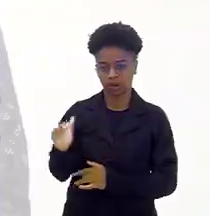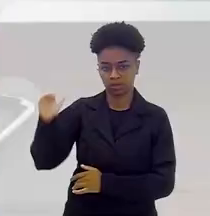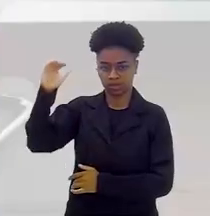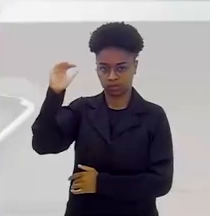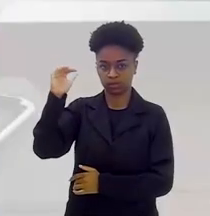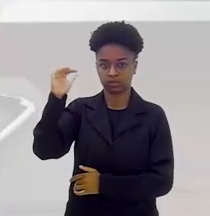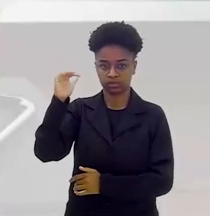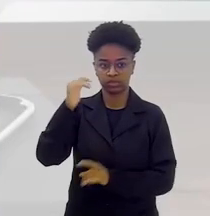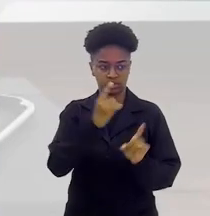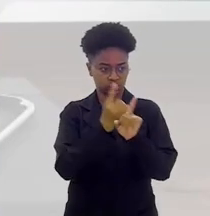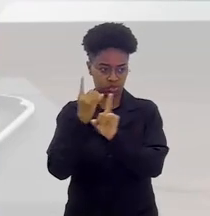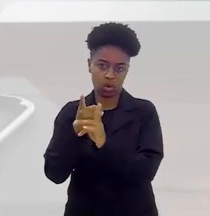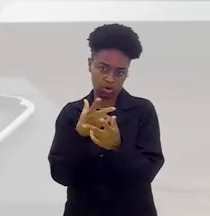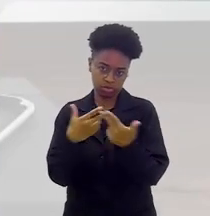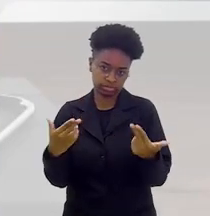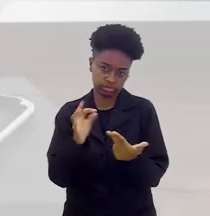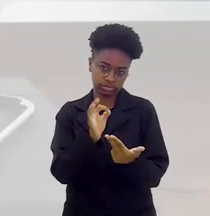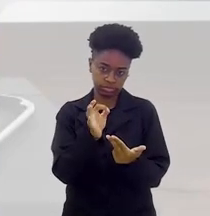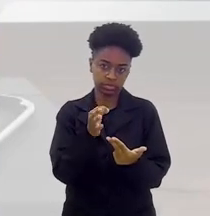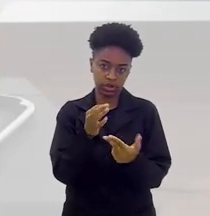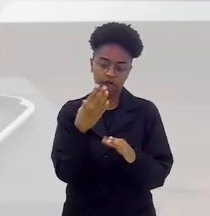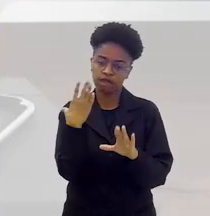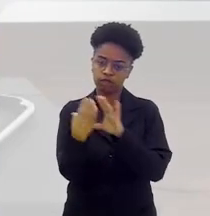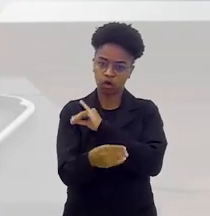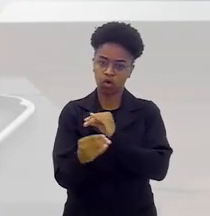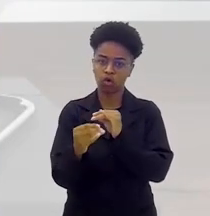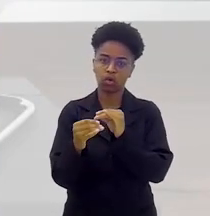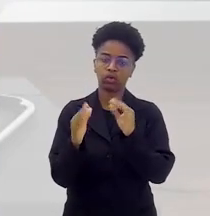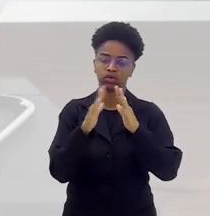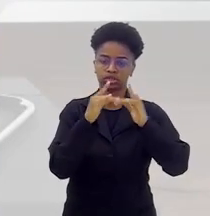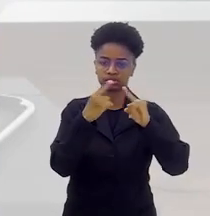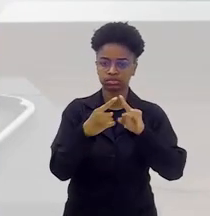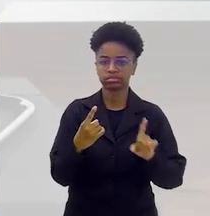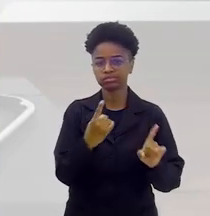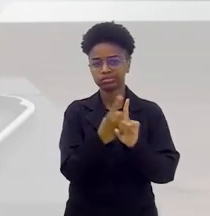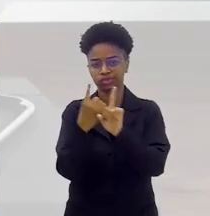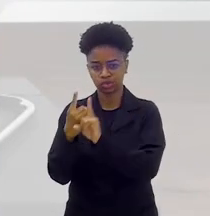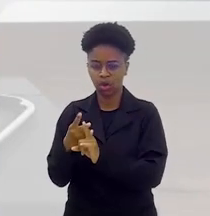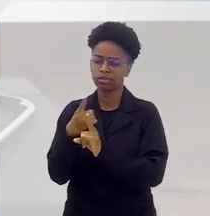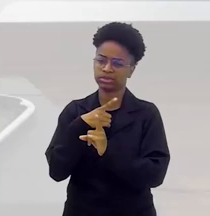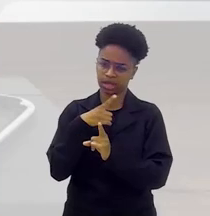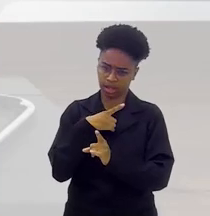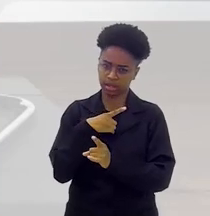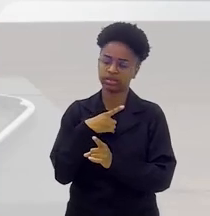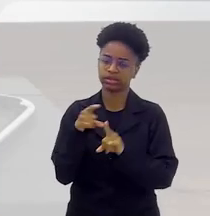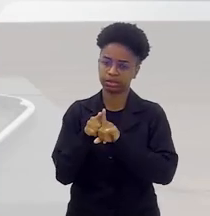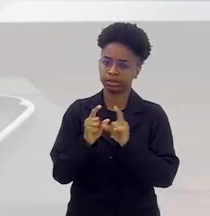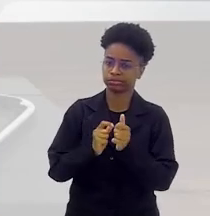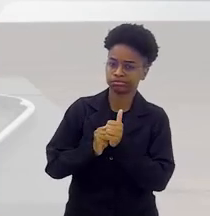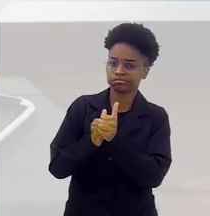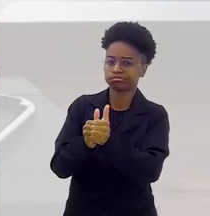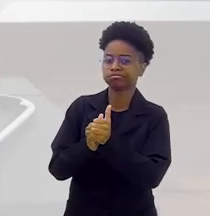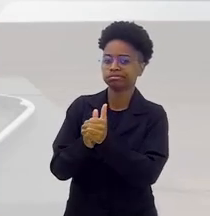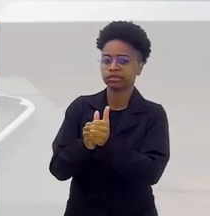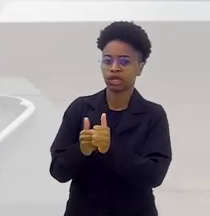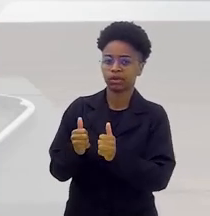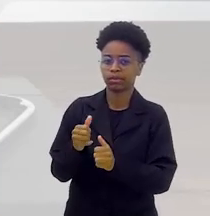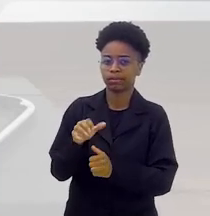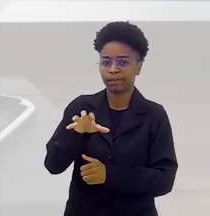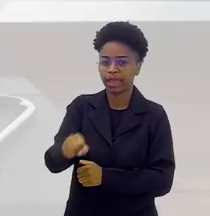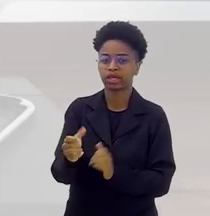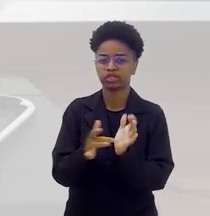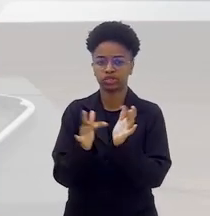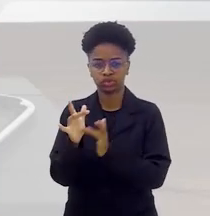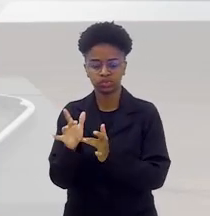Jesus adulto. E quando ele descobre tudo, né? Quando ele foge para o templo, A fuga do templo, ela vai pegar o Jesus lá e